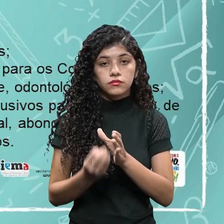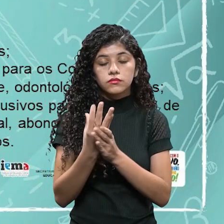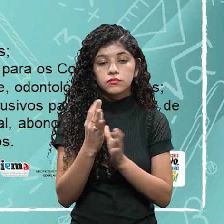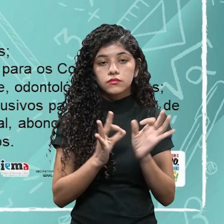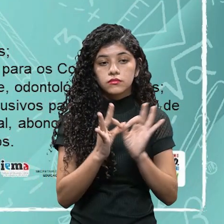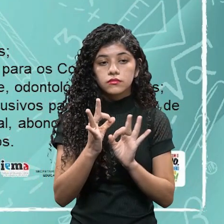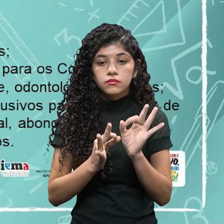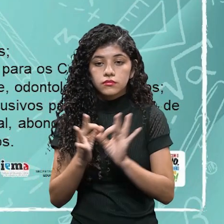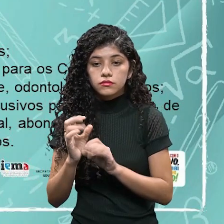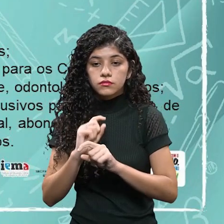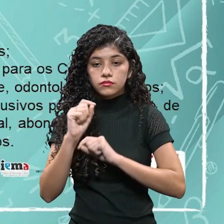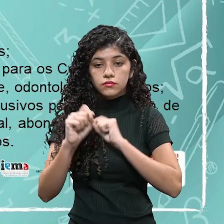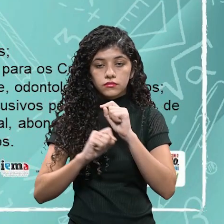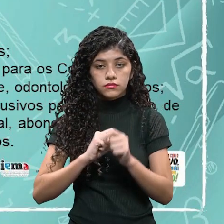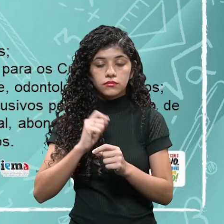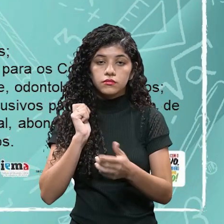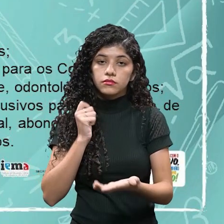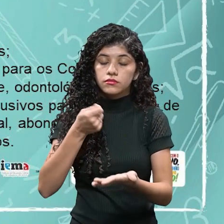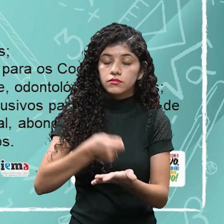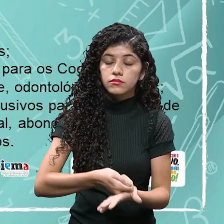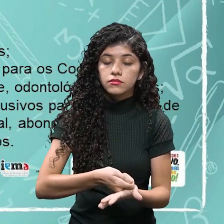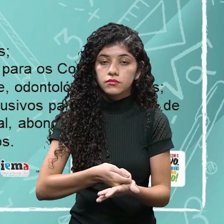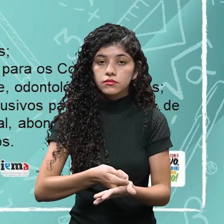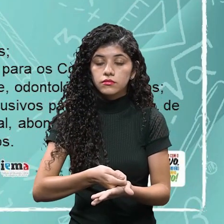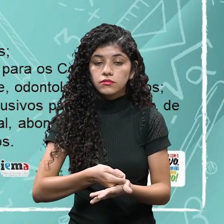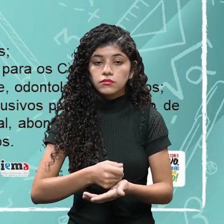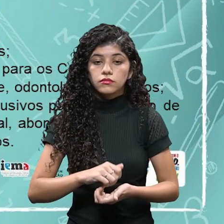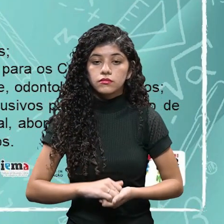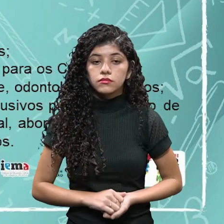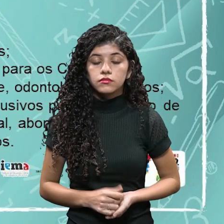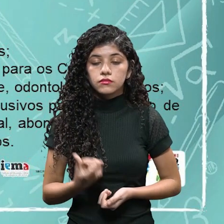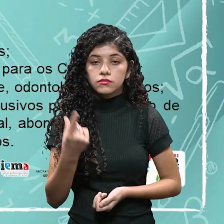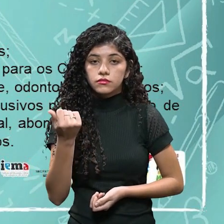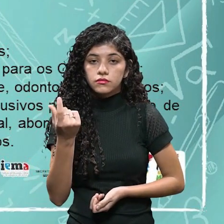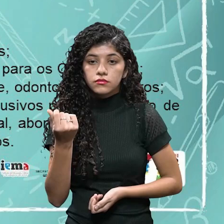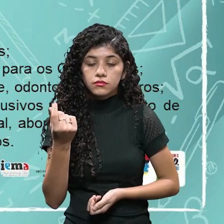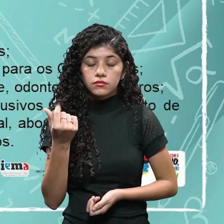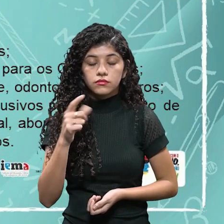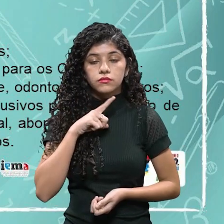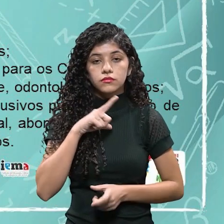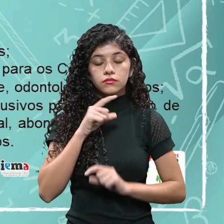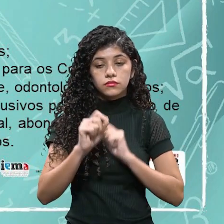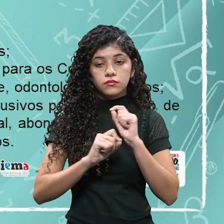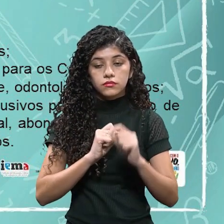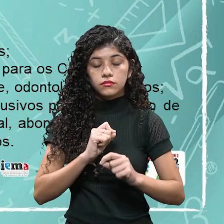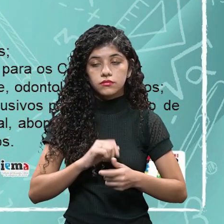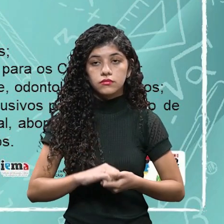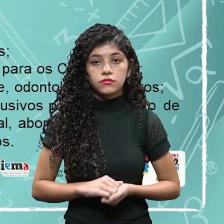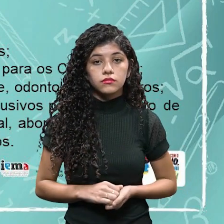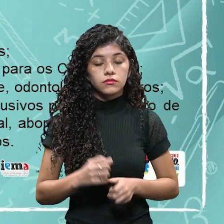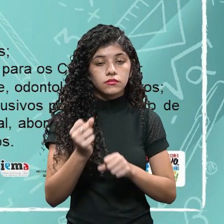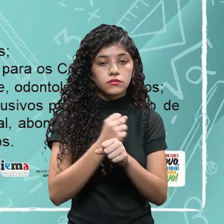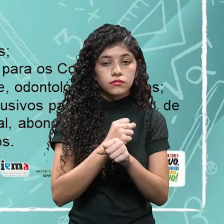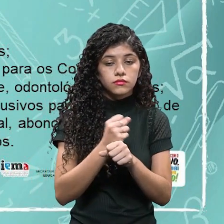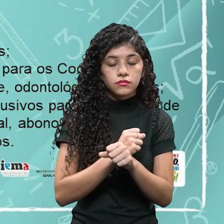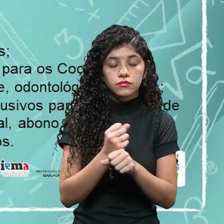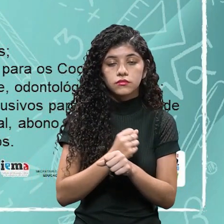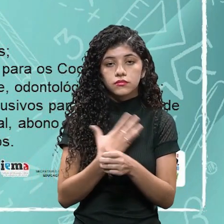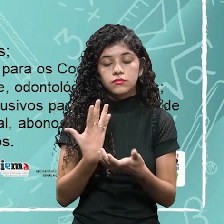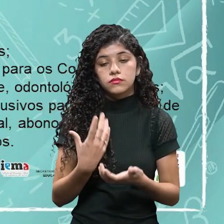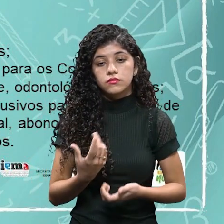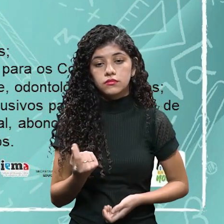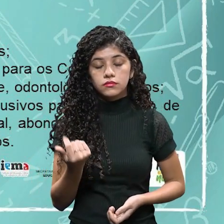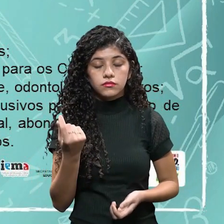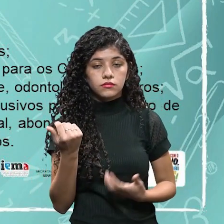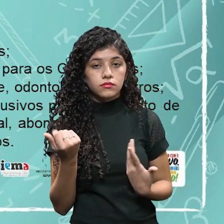Criação e administração de fundos exclusivos para pagamento de remuneração relativa ao descanso anual, abono natalino,